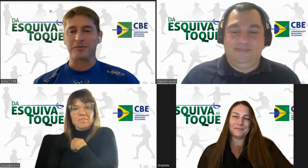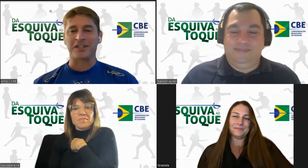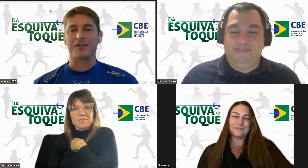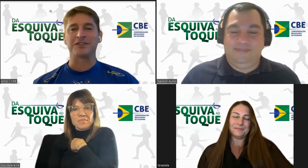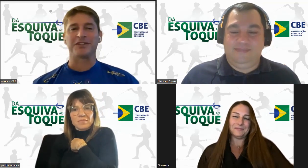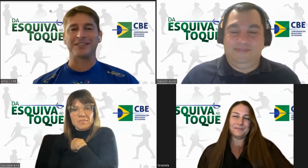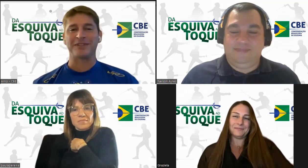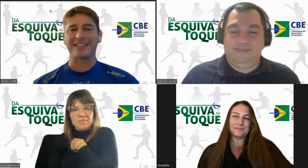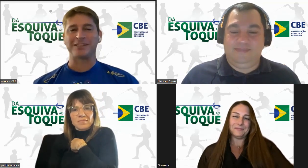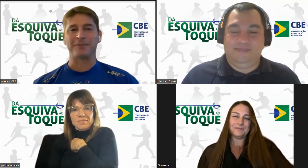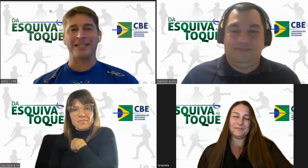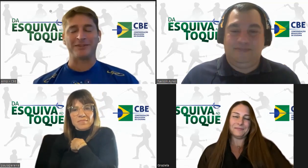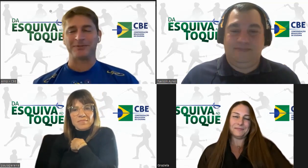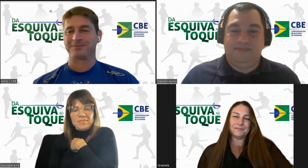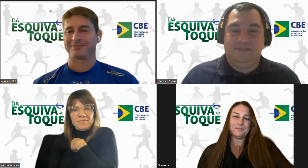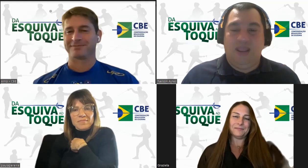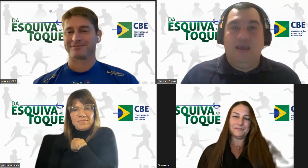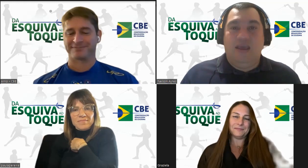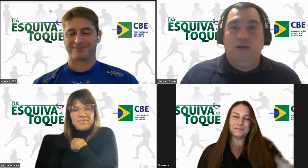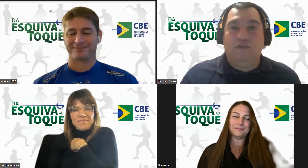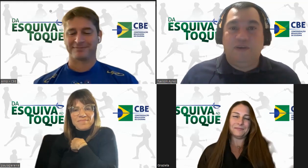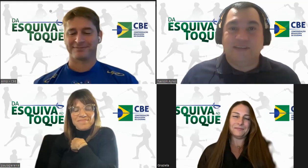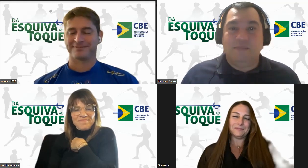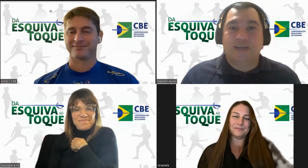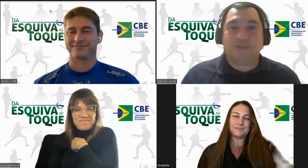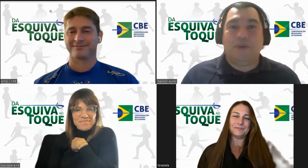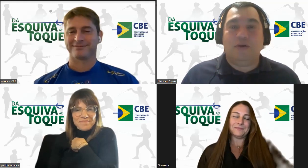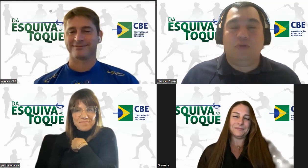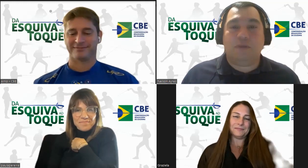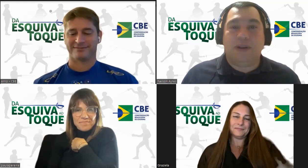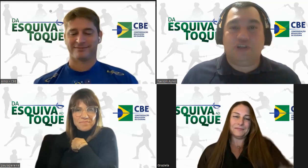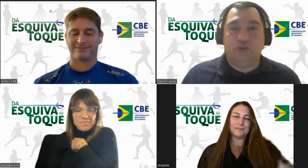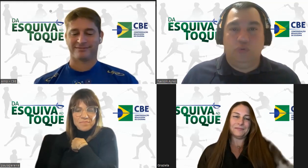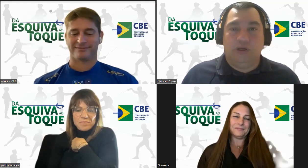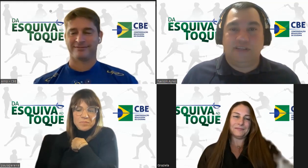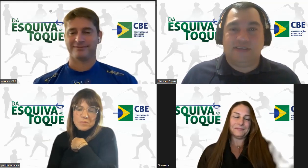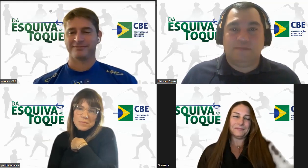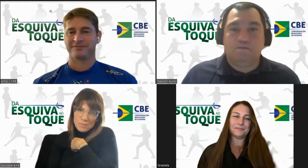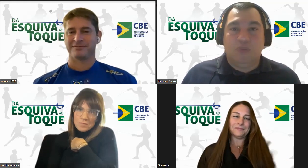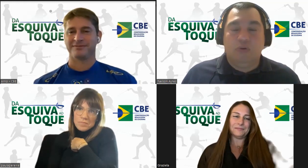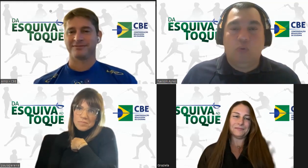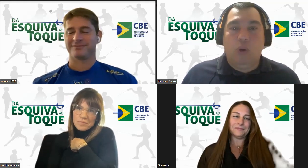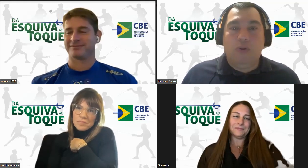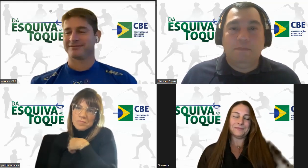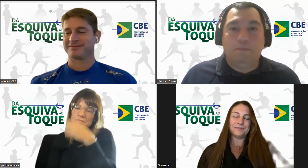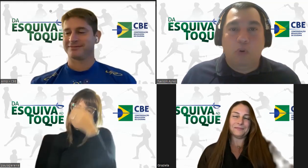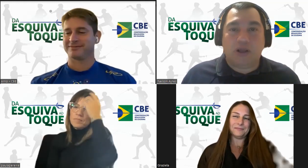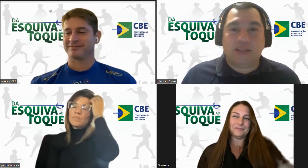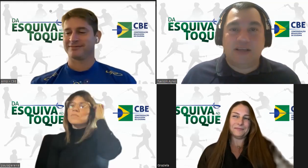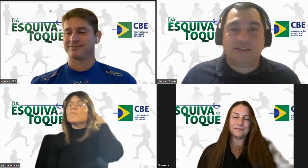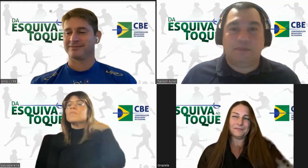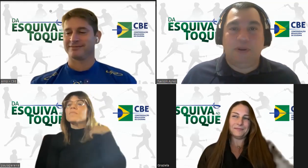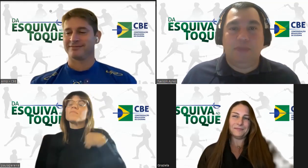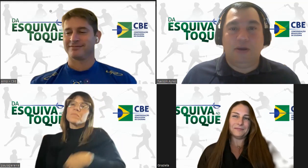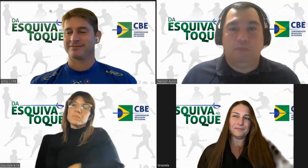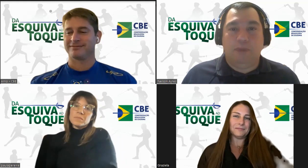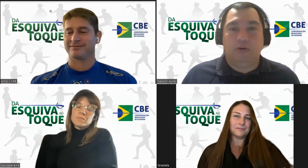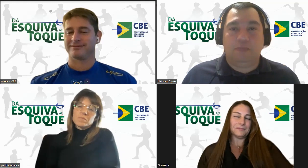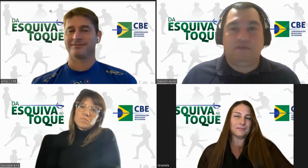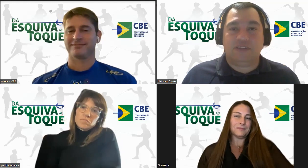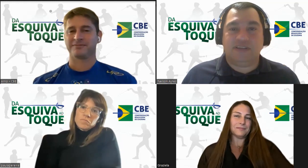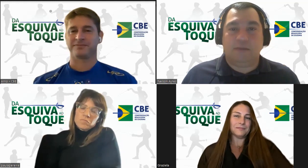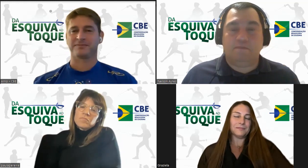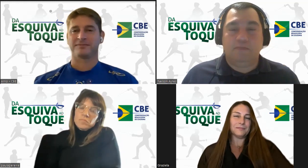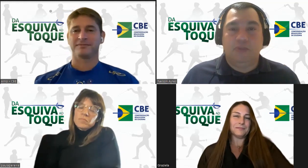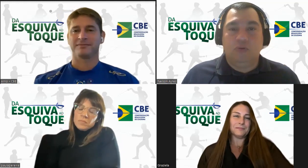engrandecer um pouquinho nosso conhecimento a respeito eu vou fazer a mesma pergunta para as duas qual a importância primeiro